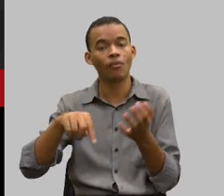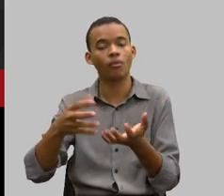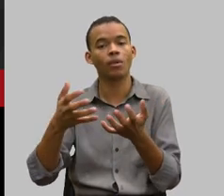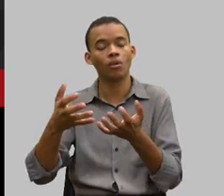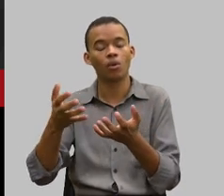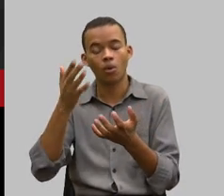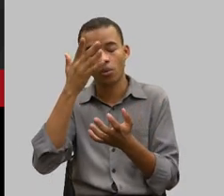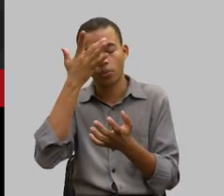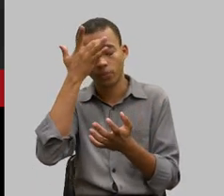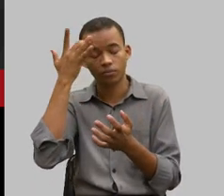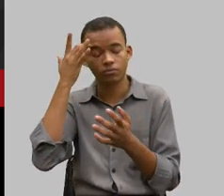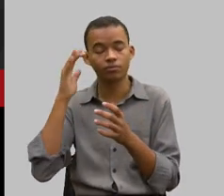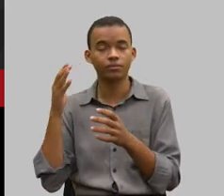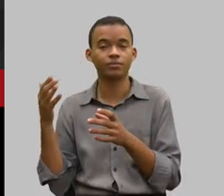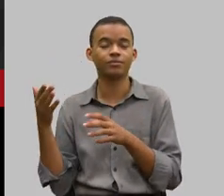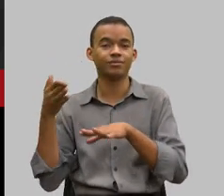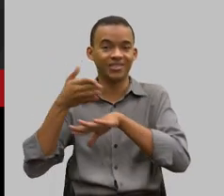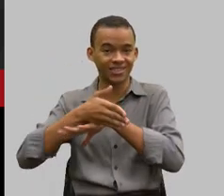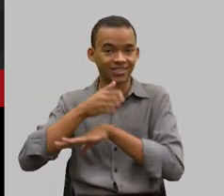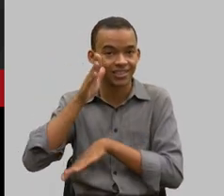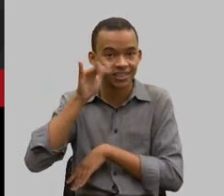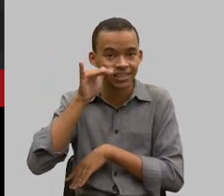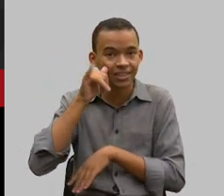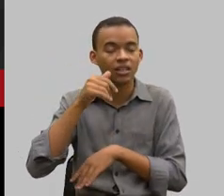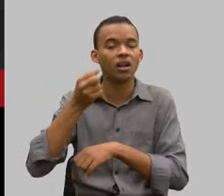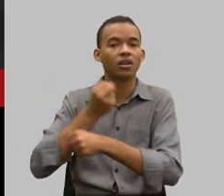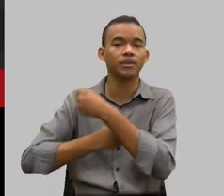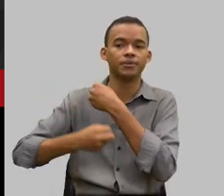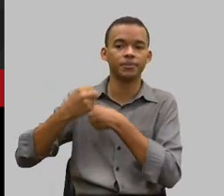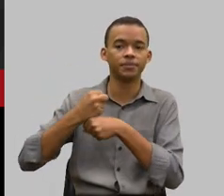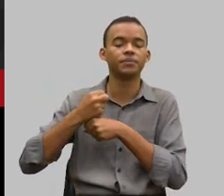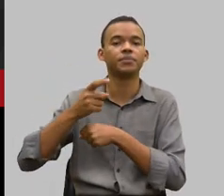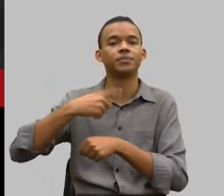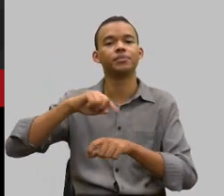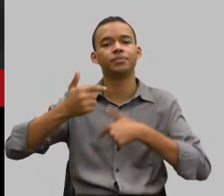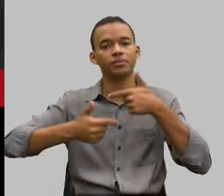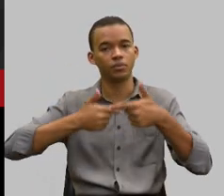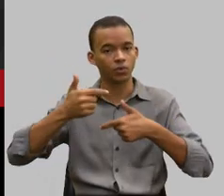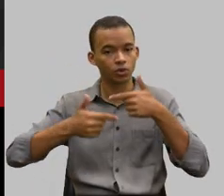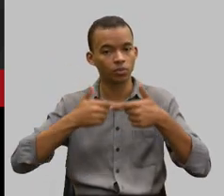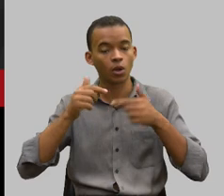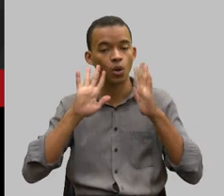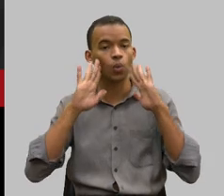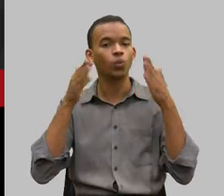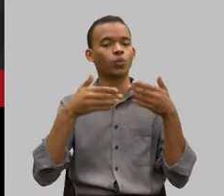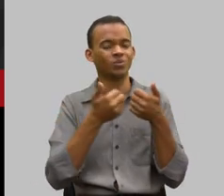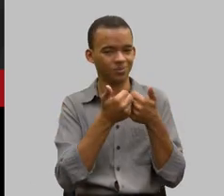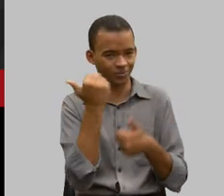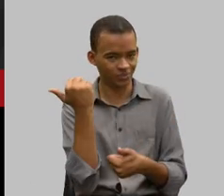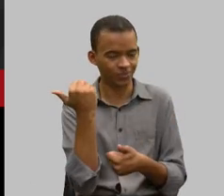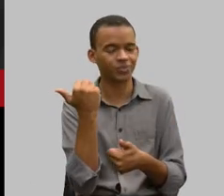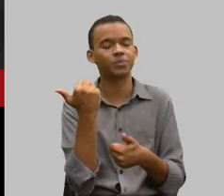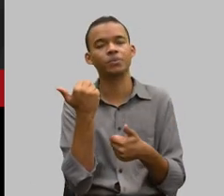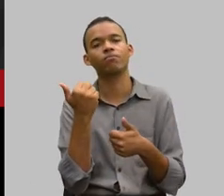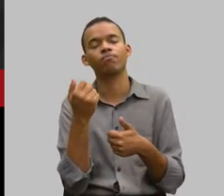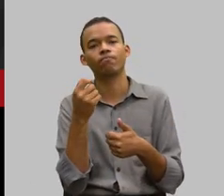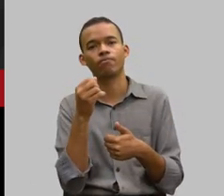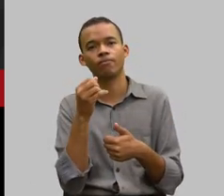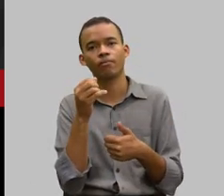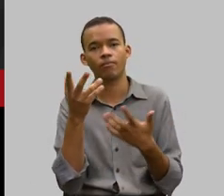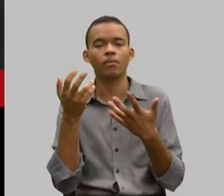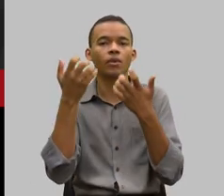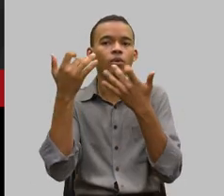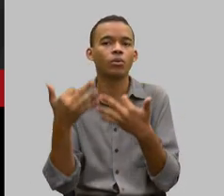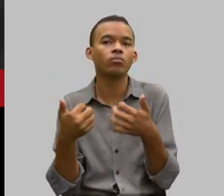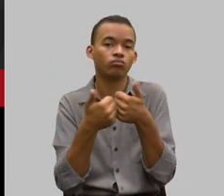tá trabalhando de uma forma mais efetiva com o esporte e quando a gente fala de trabalhar com Esporte se não são